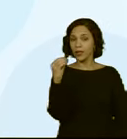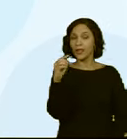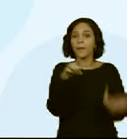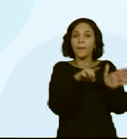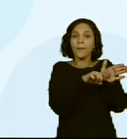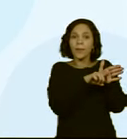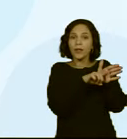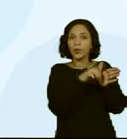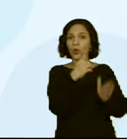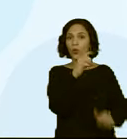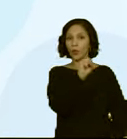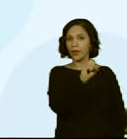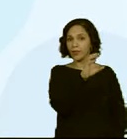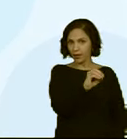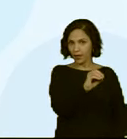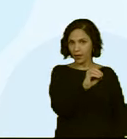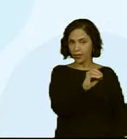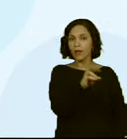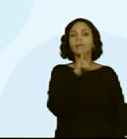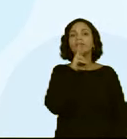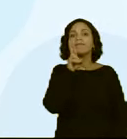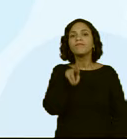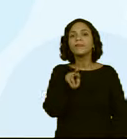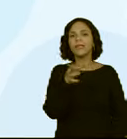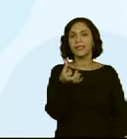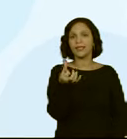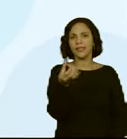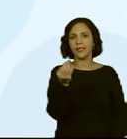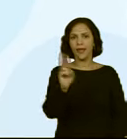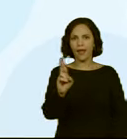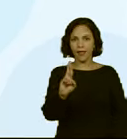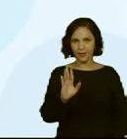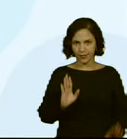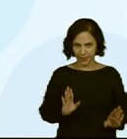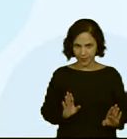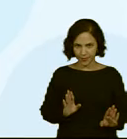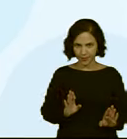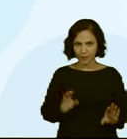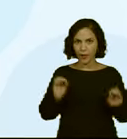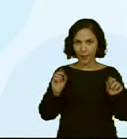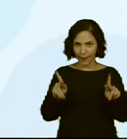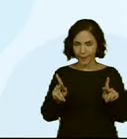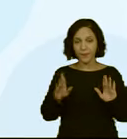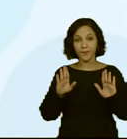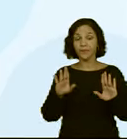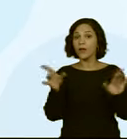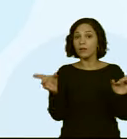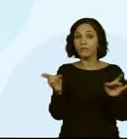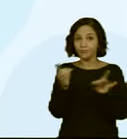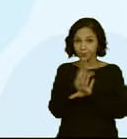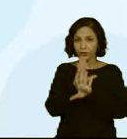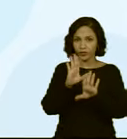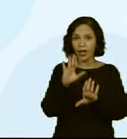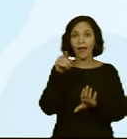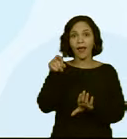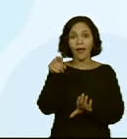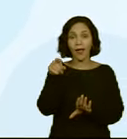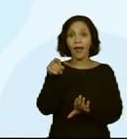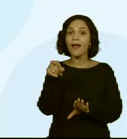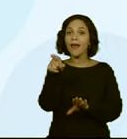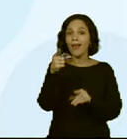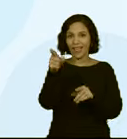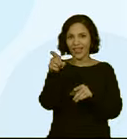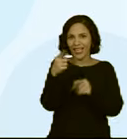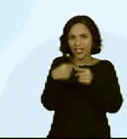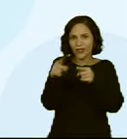80 a gente sabe que é r$ 60 tá Depois a gente vai pegar esse